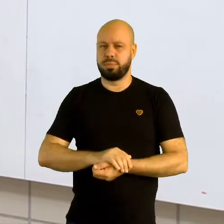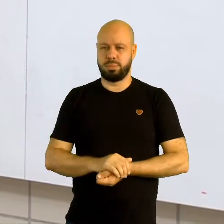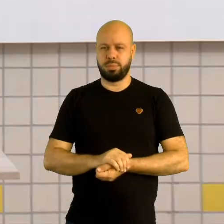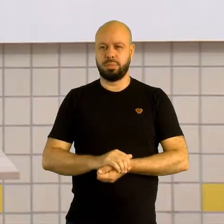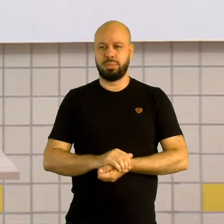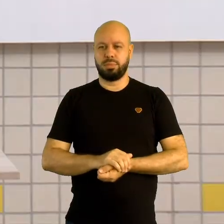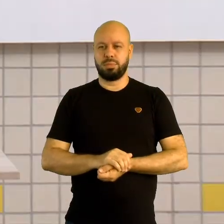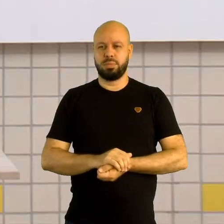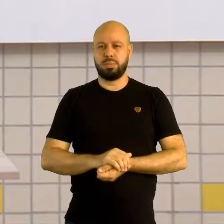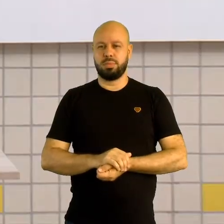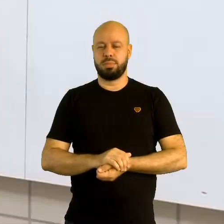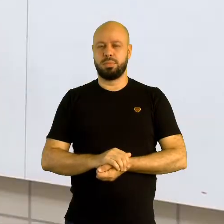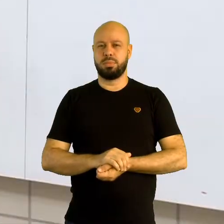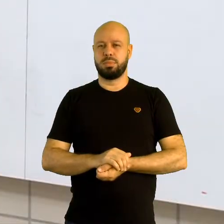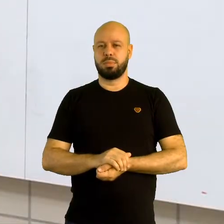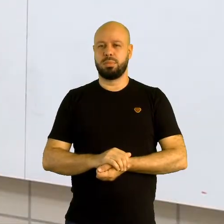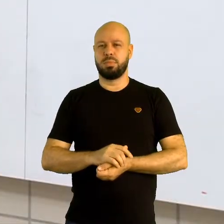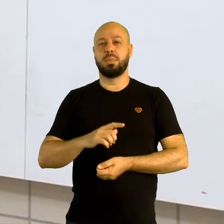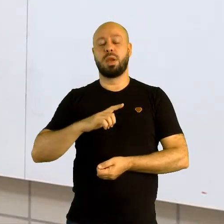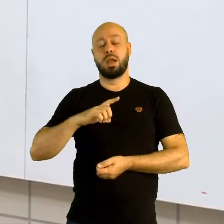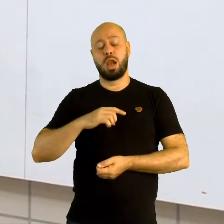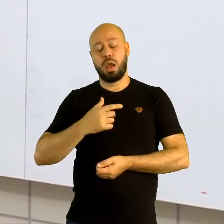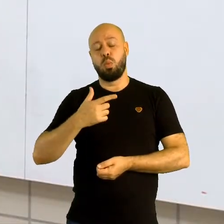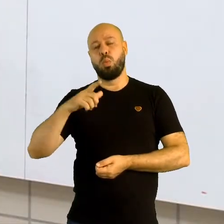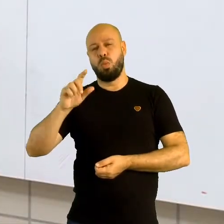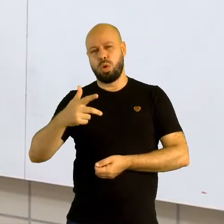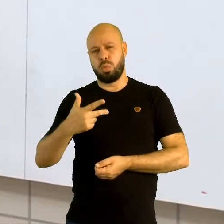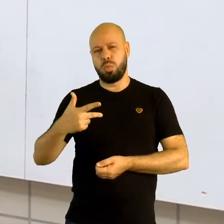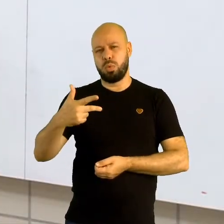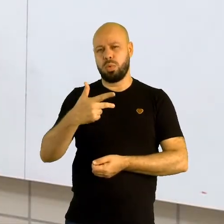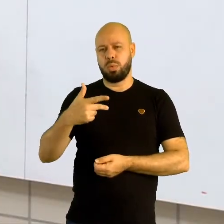Ok? Nós temos também o pronome